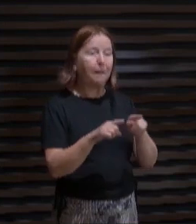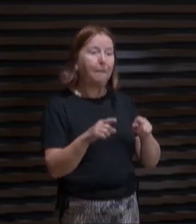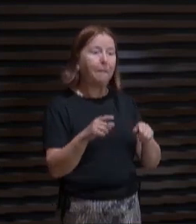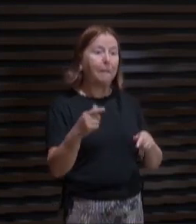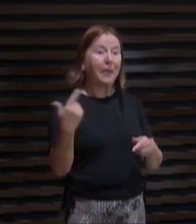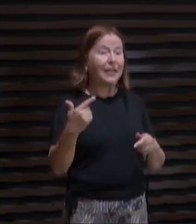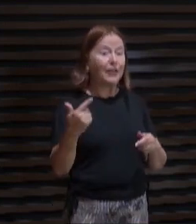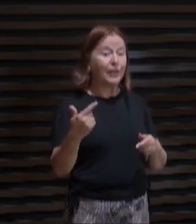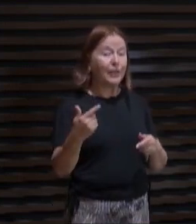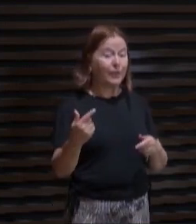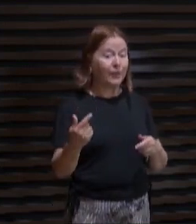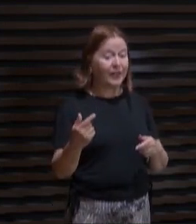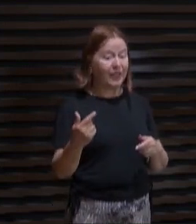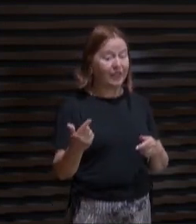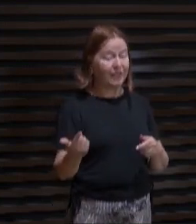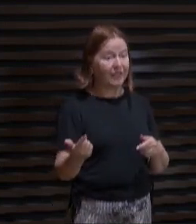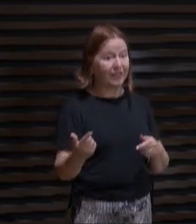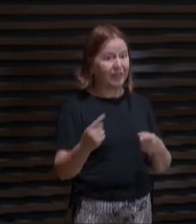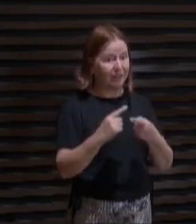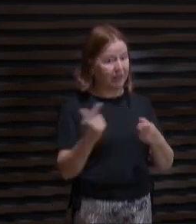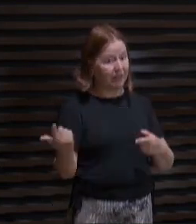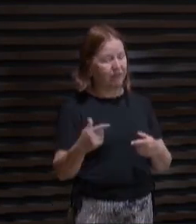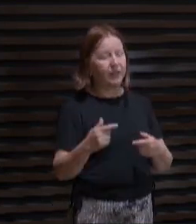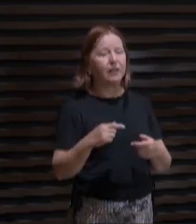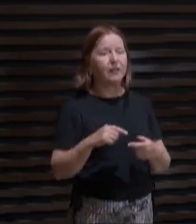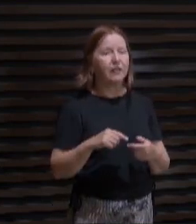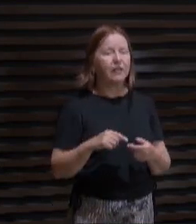senta, o MacArthur disse: e quem é o cara?